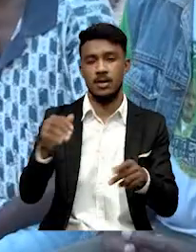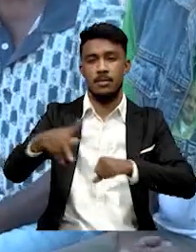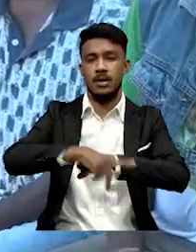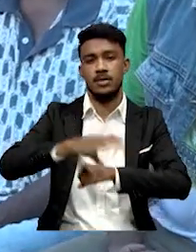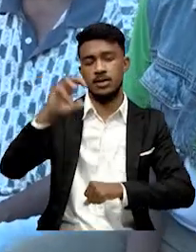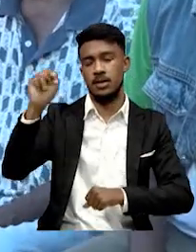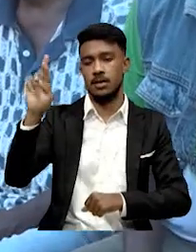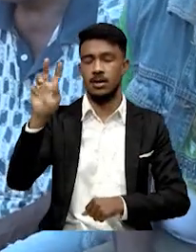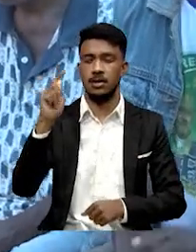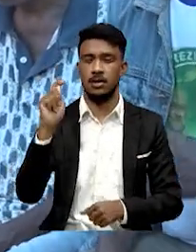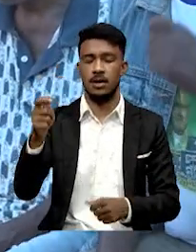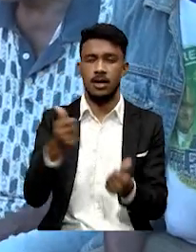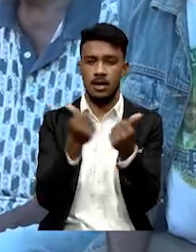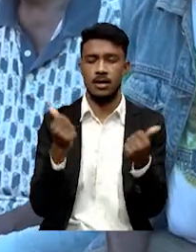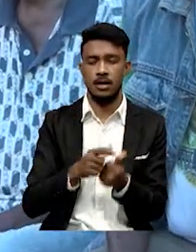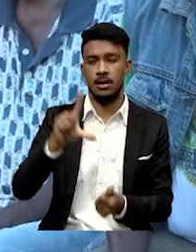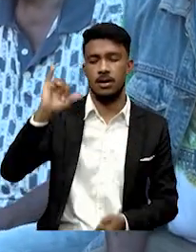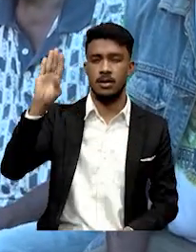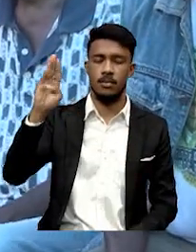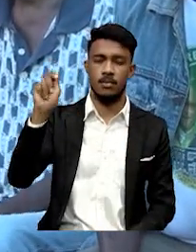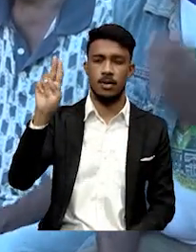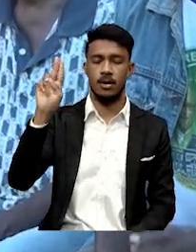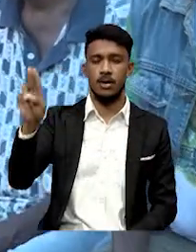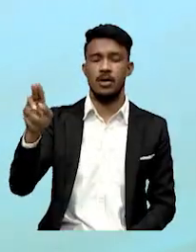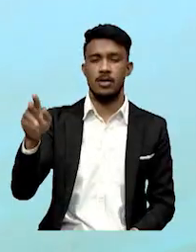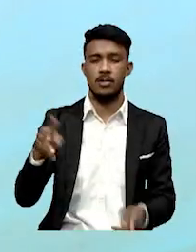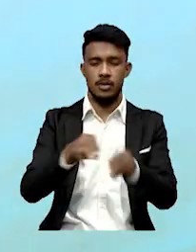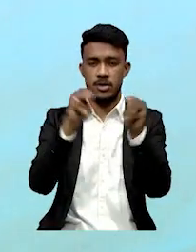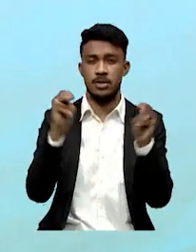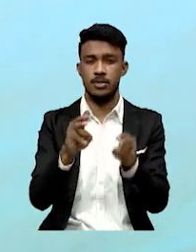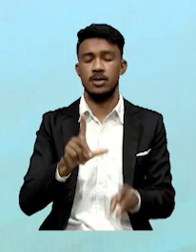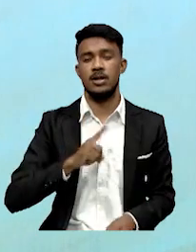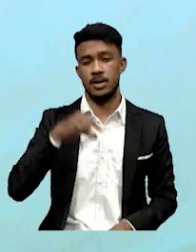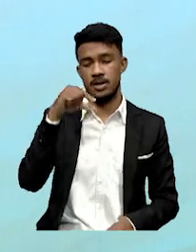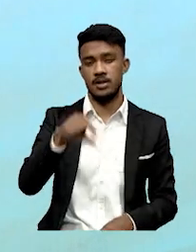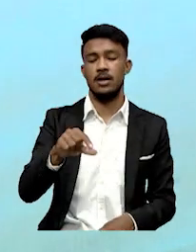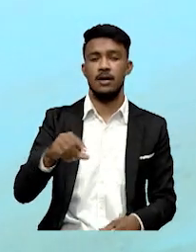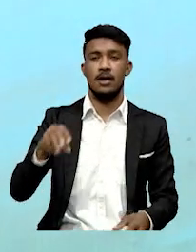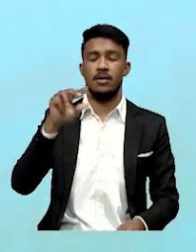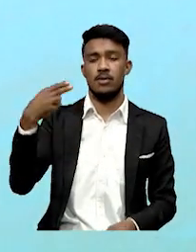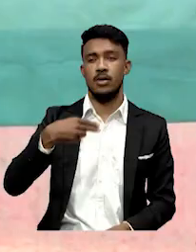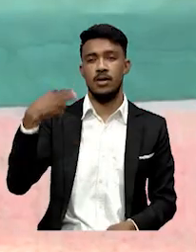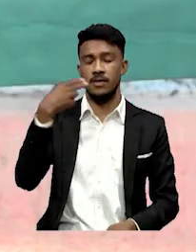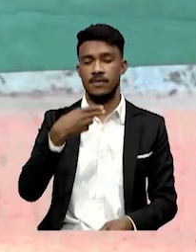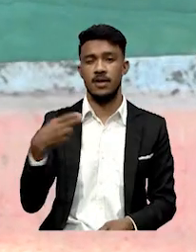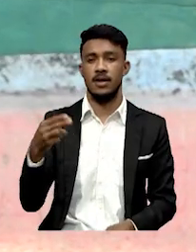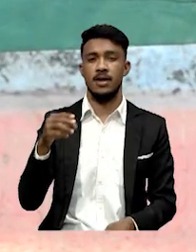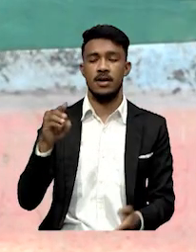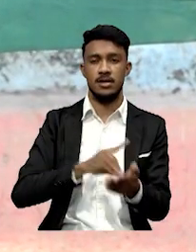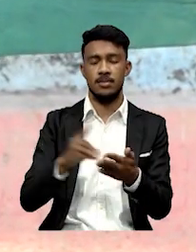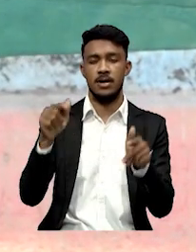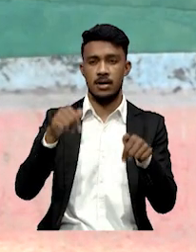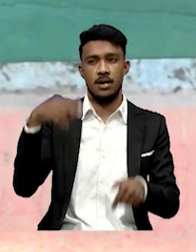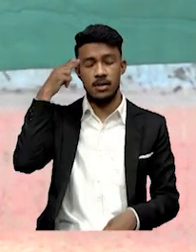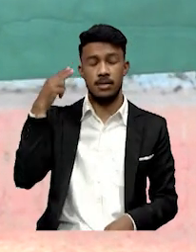e aldeia Libau, suku tibar, posto administrativo Bazar Tete, município Liquiçá, quarta-feira semana ne. José Ramos